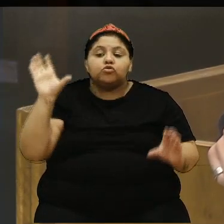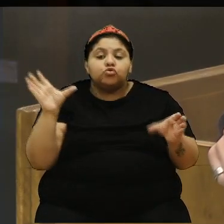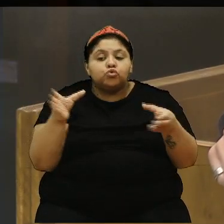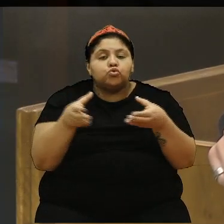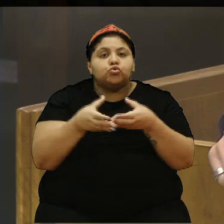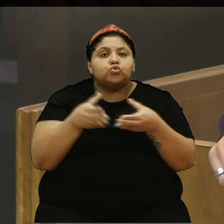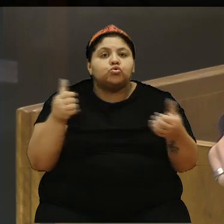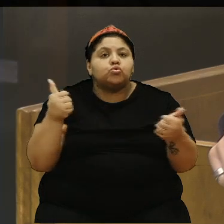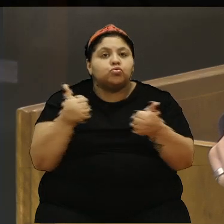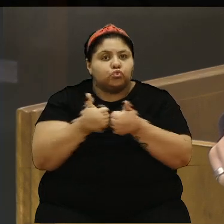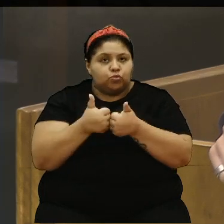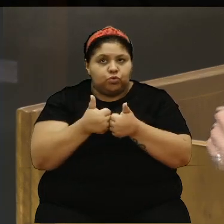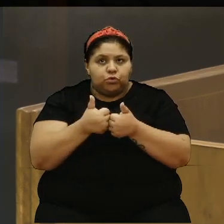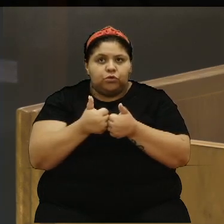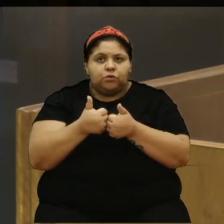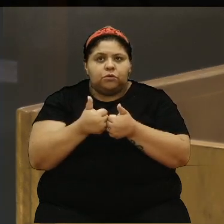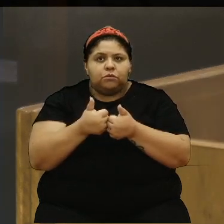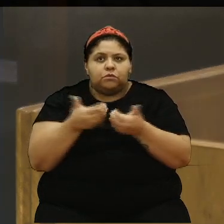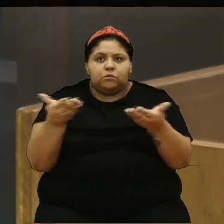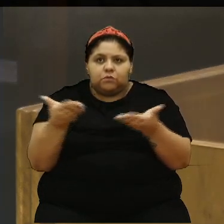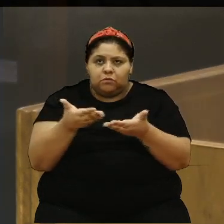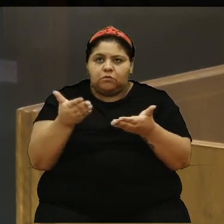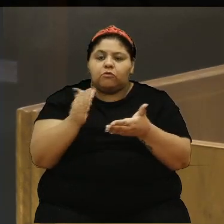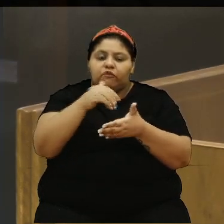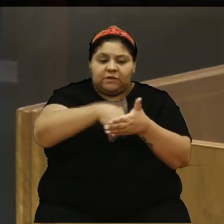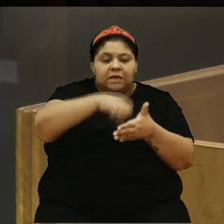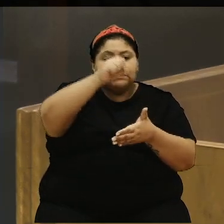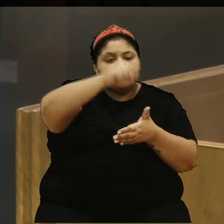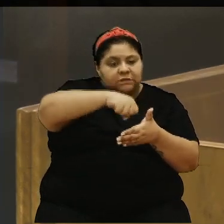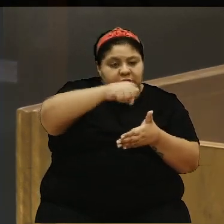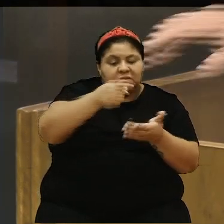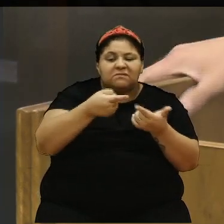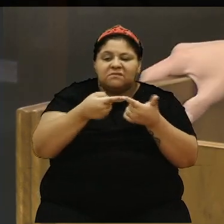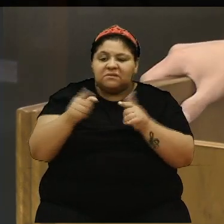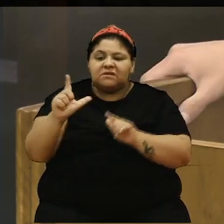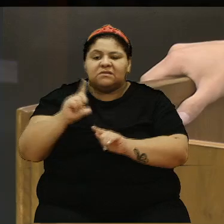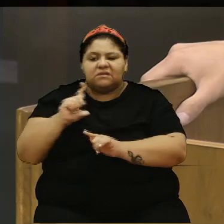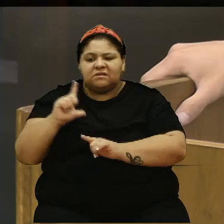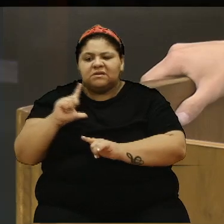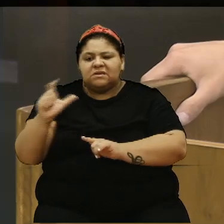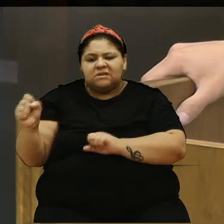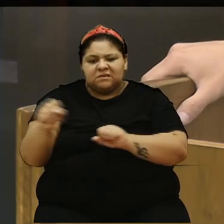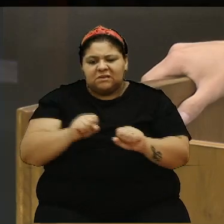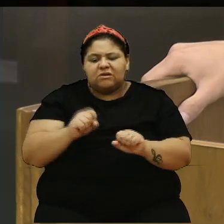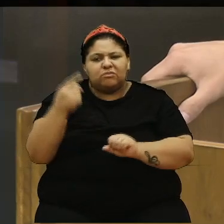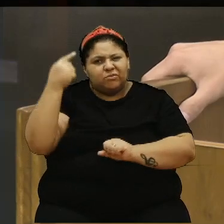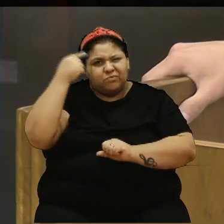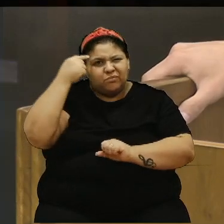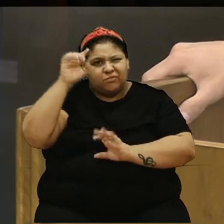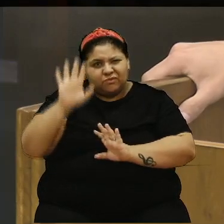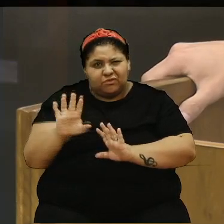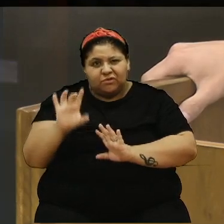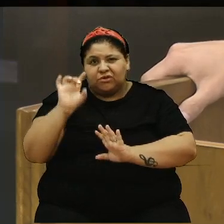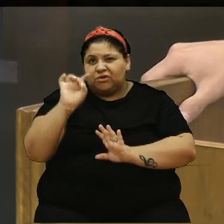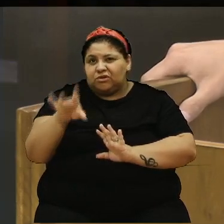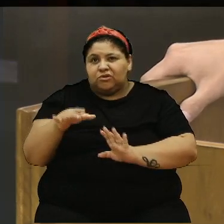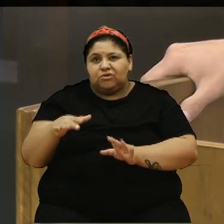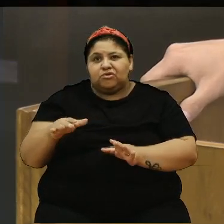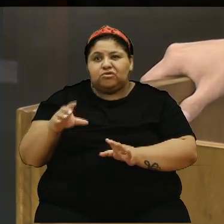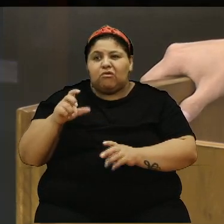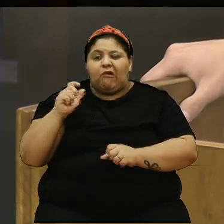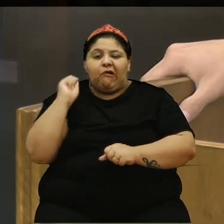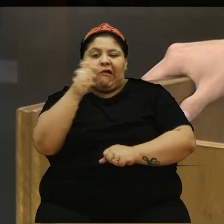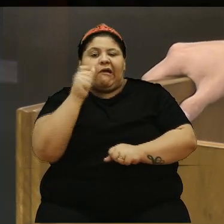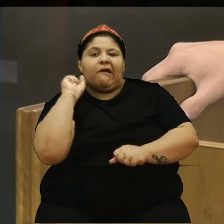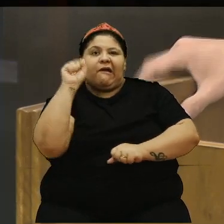juntos. Vou votar a favor? Vou sim. Mas nós temos que também ter esse poder de reflexão. Só jogar pedra não vai